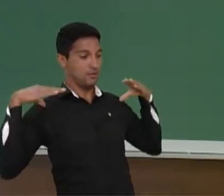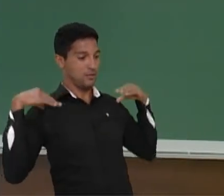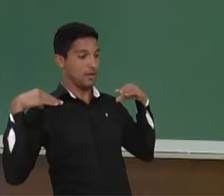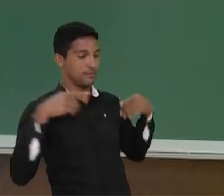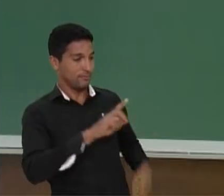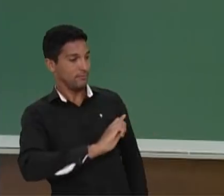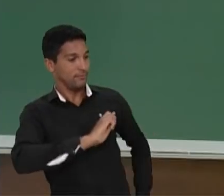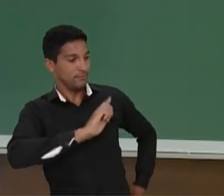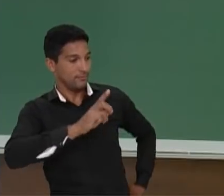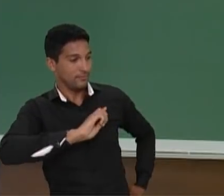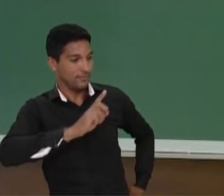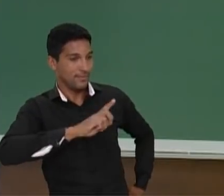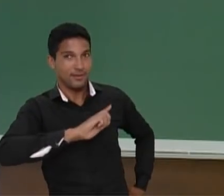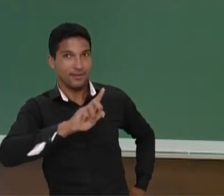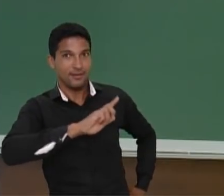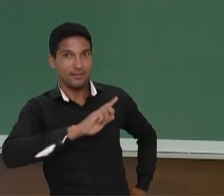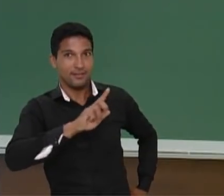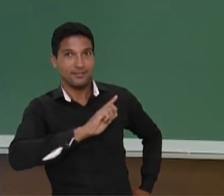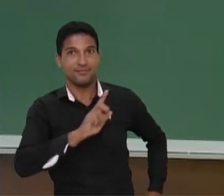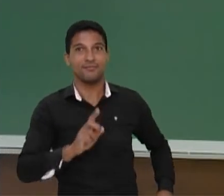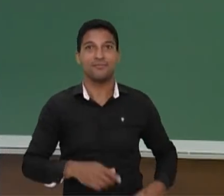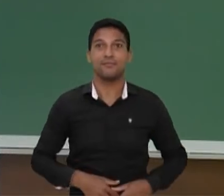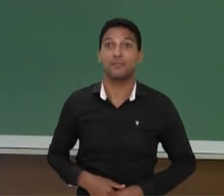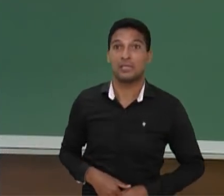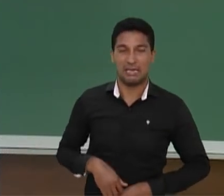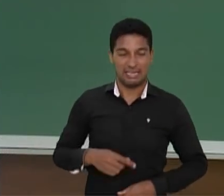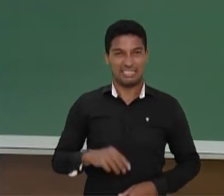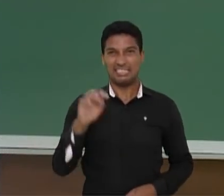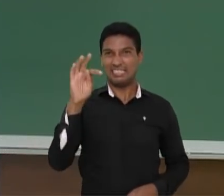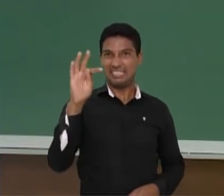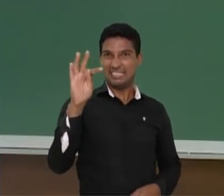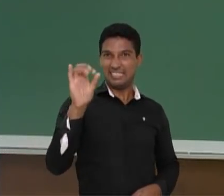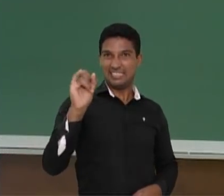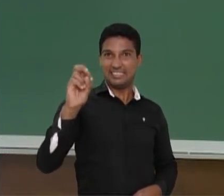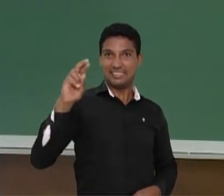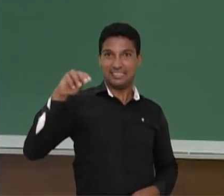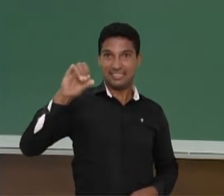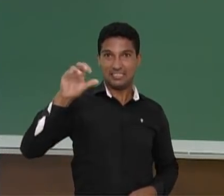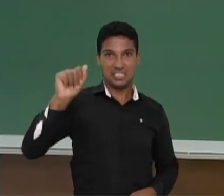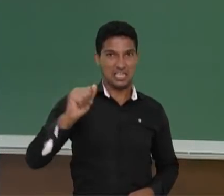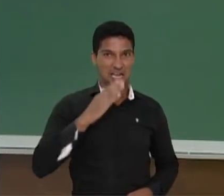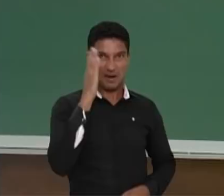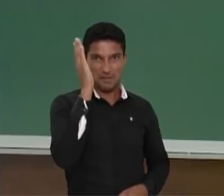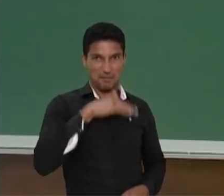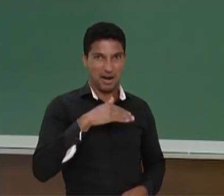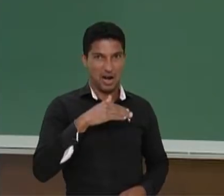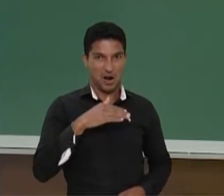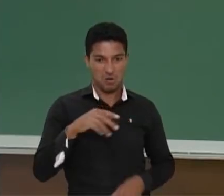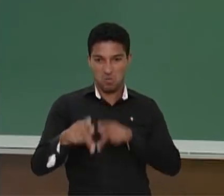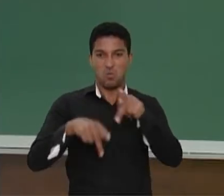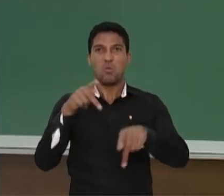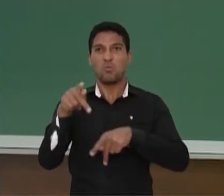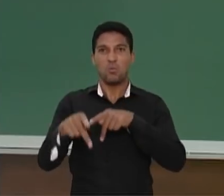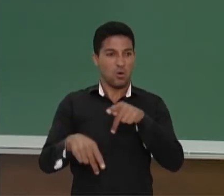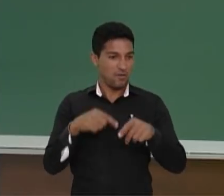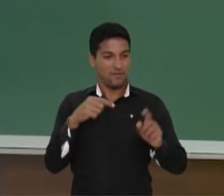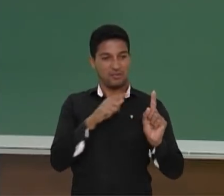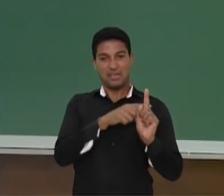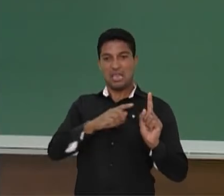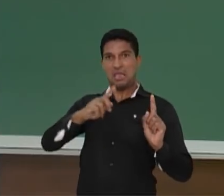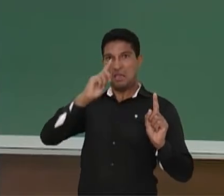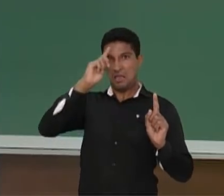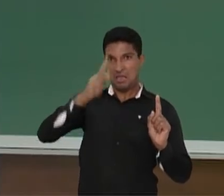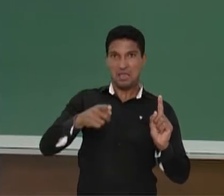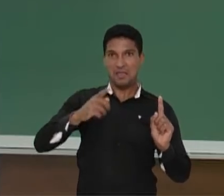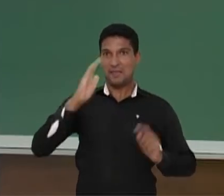só entra, ó, né? Não se embarca a tirania, não se embarca quem faz mal para o povo, né? Não se embarca aquele que